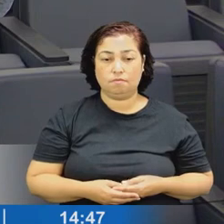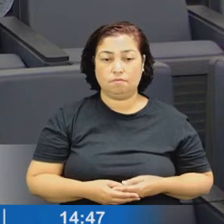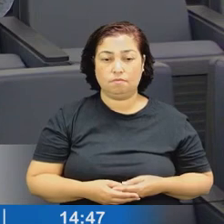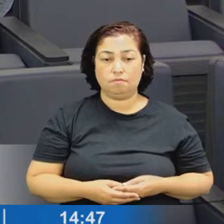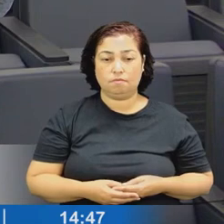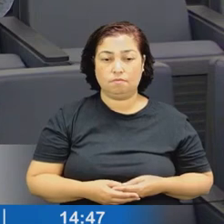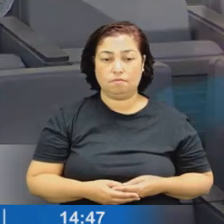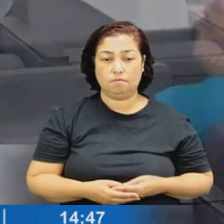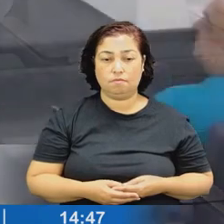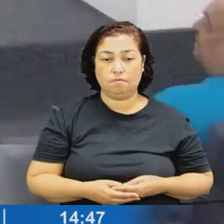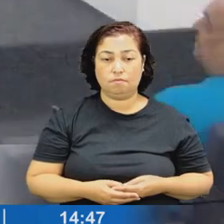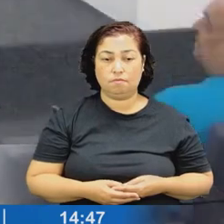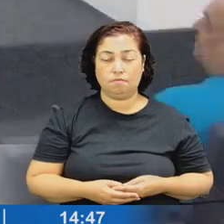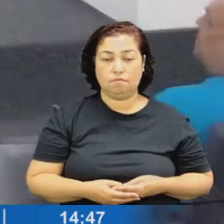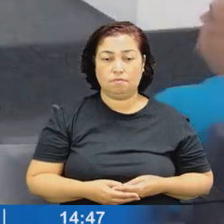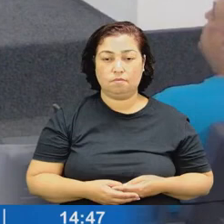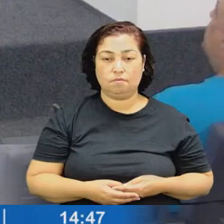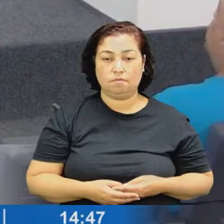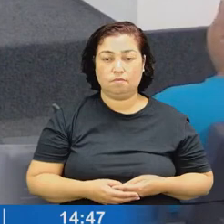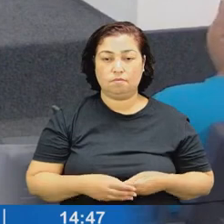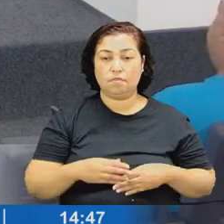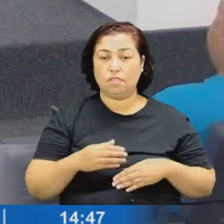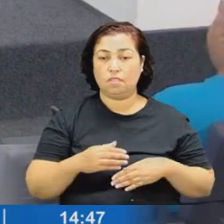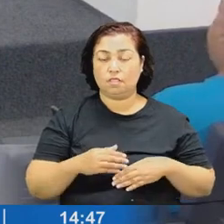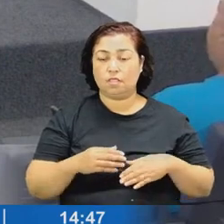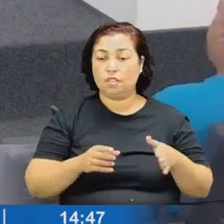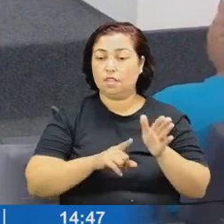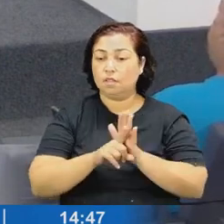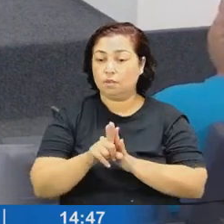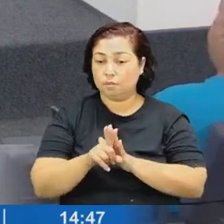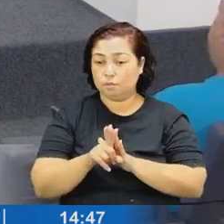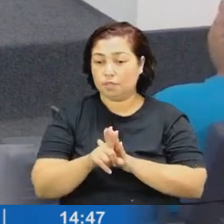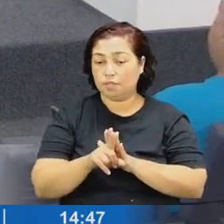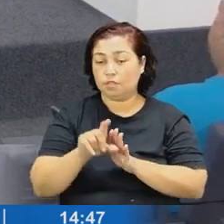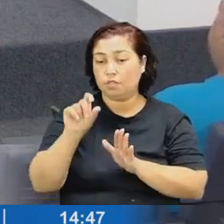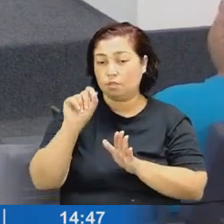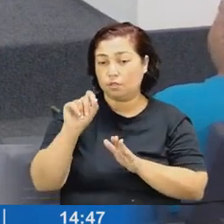construção de cadastro digital vocês fazem